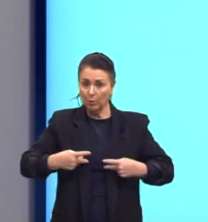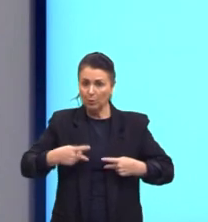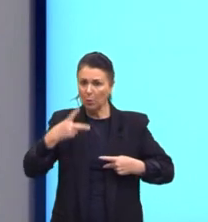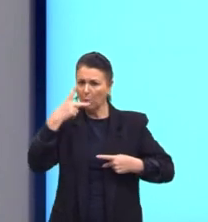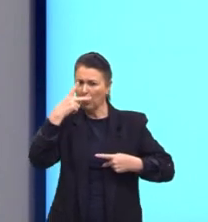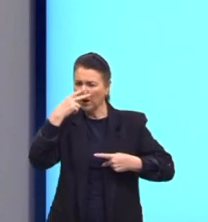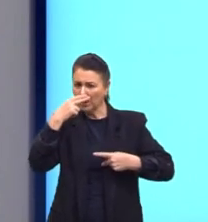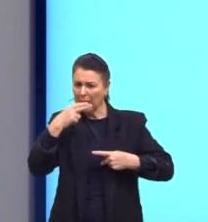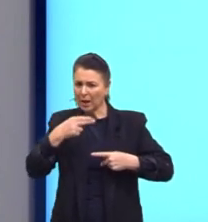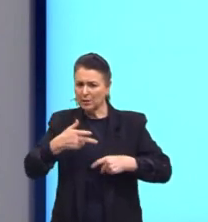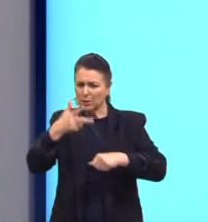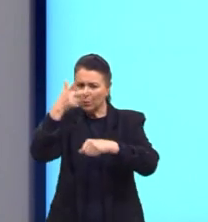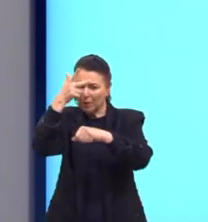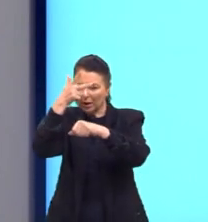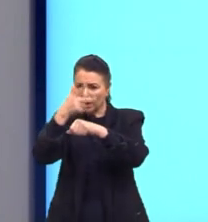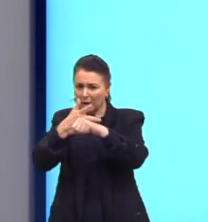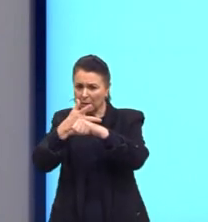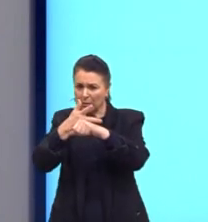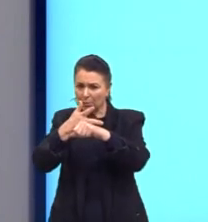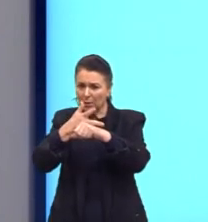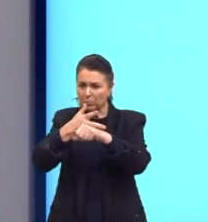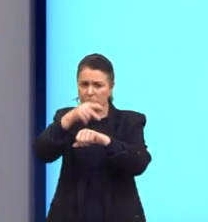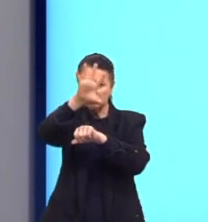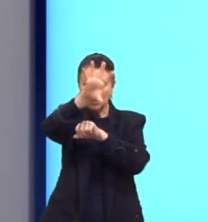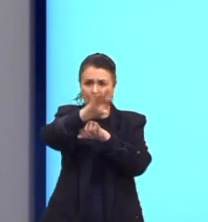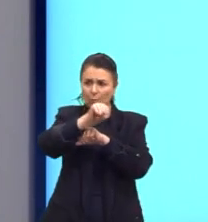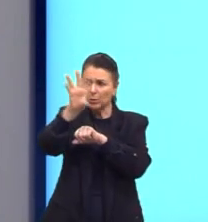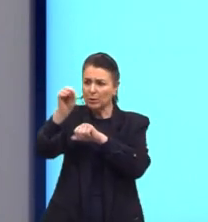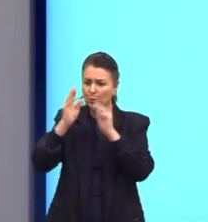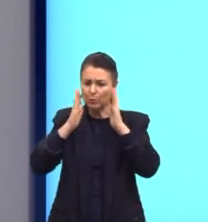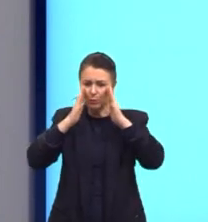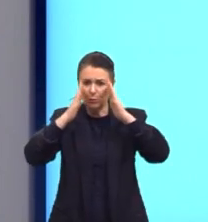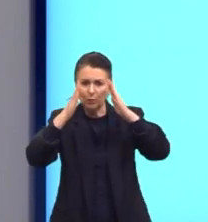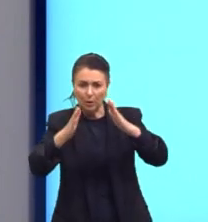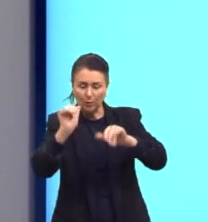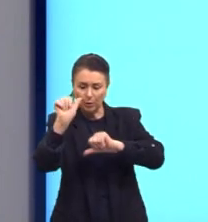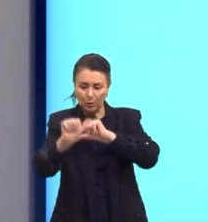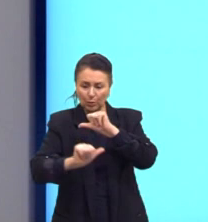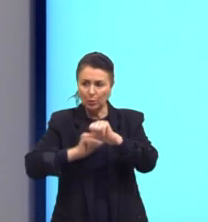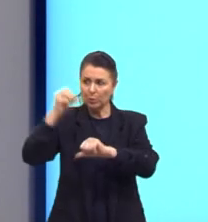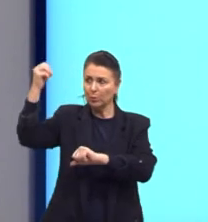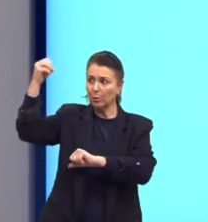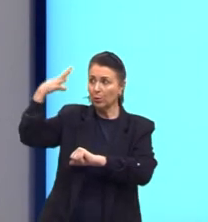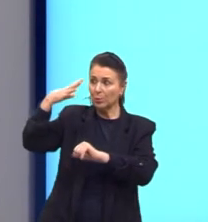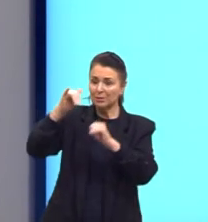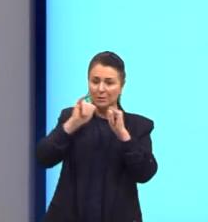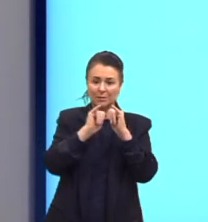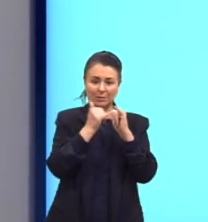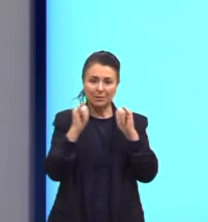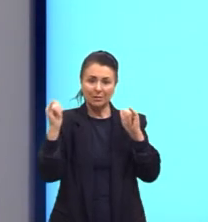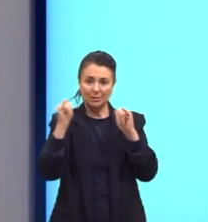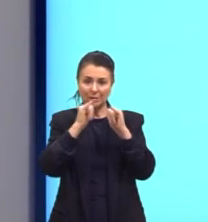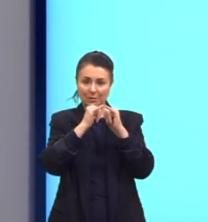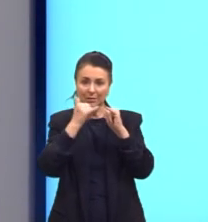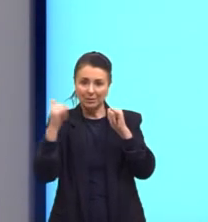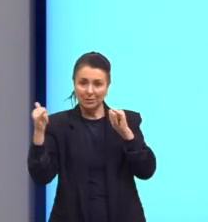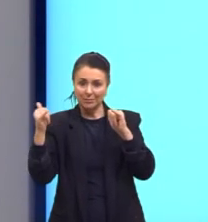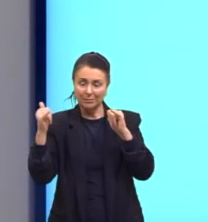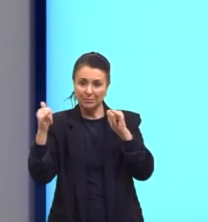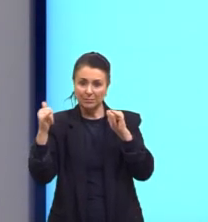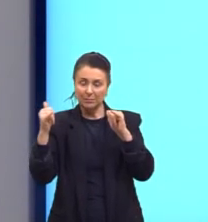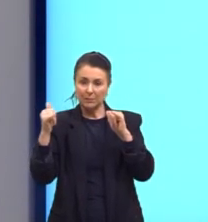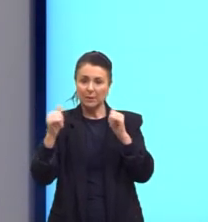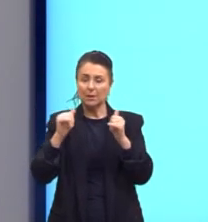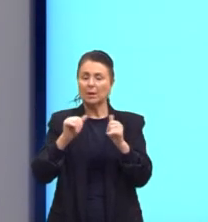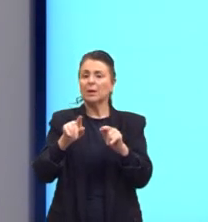uma câmera coletando focando e convertendo a luz em sinal elétrico que